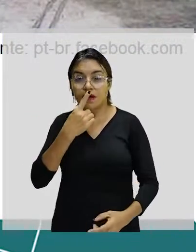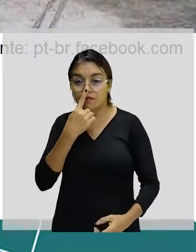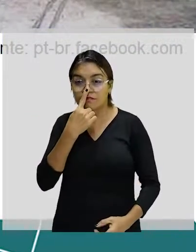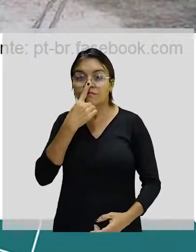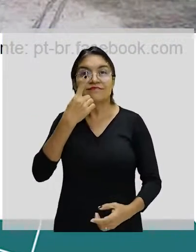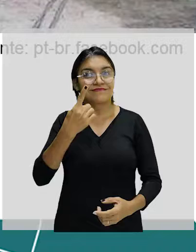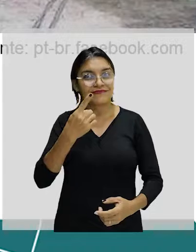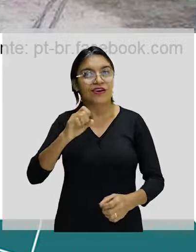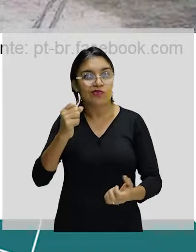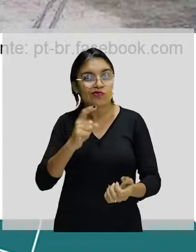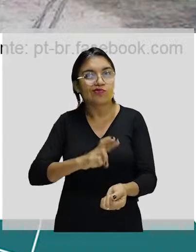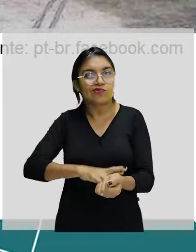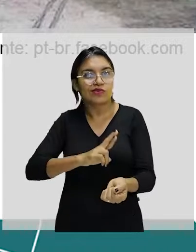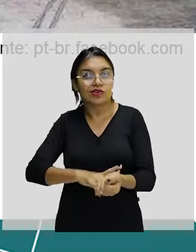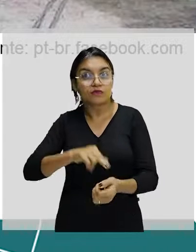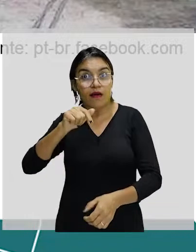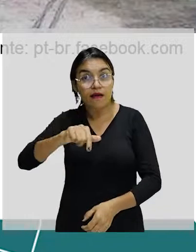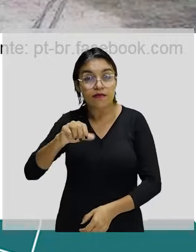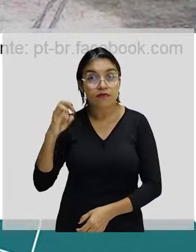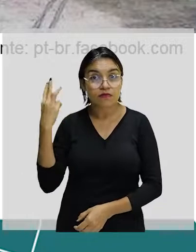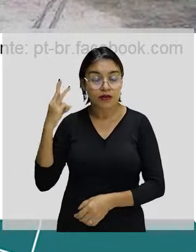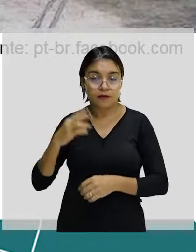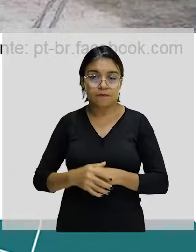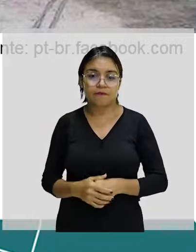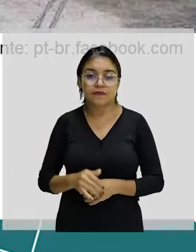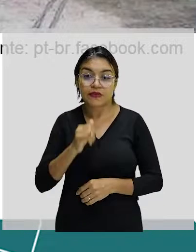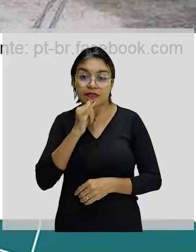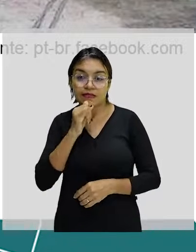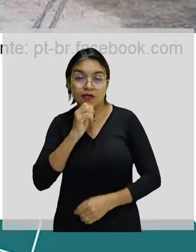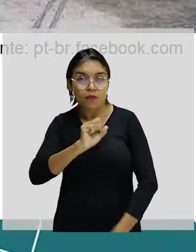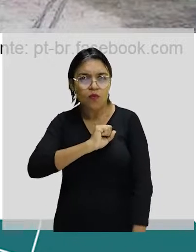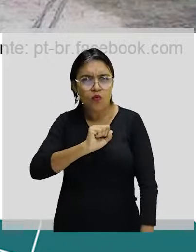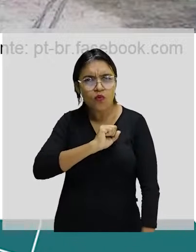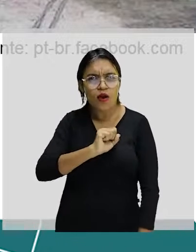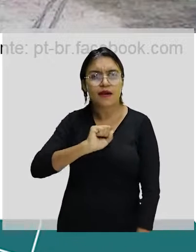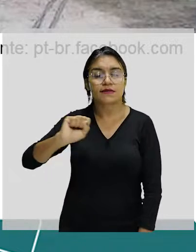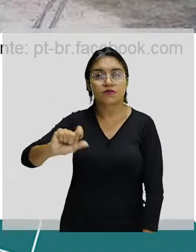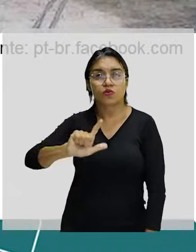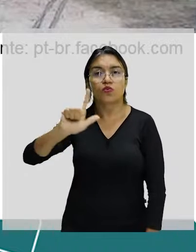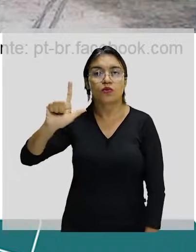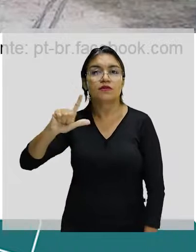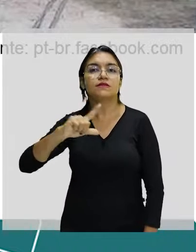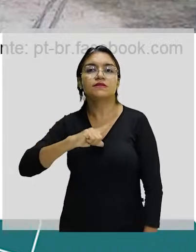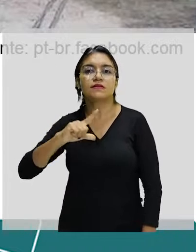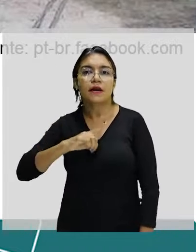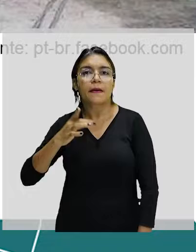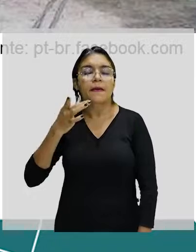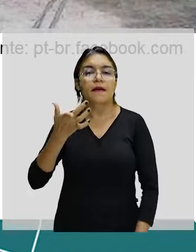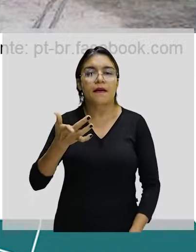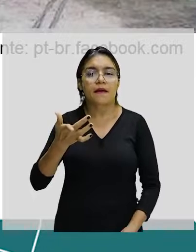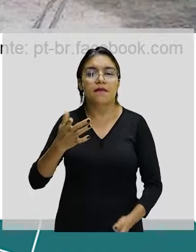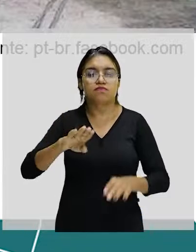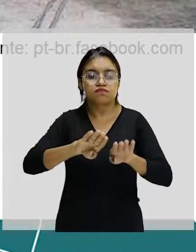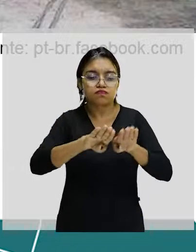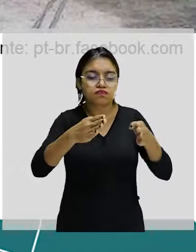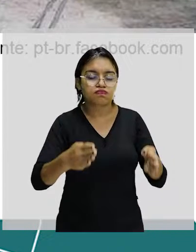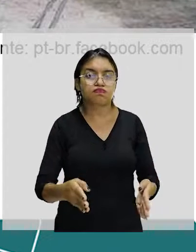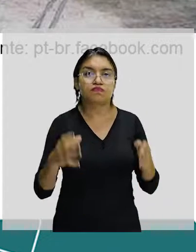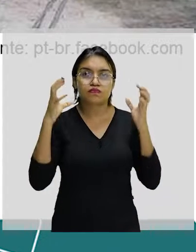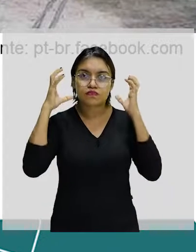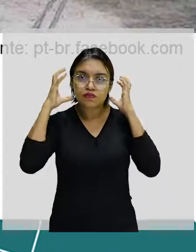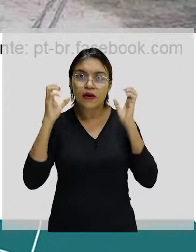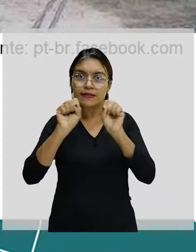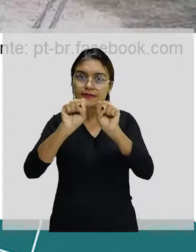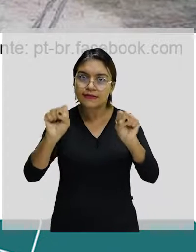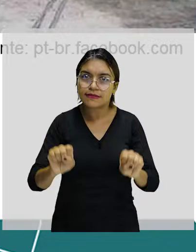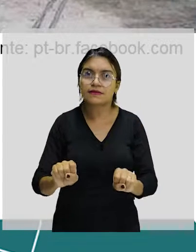A disseminação do reggae em São Luís se dá muito justamente em virtude da presença dessas radiolas, que são esses sistemas de